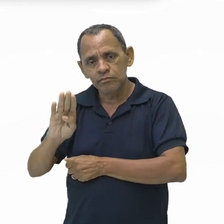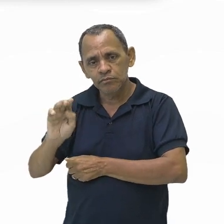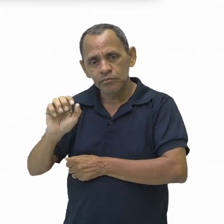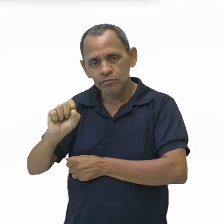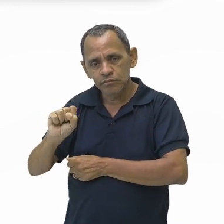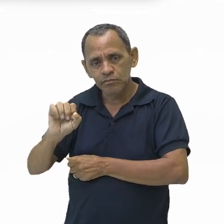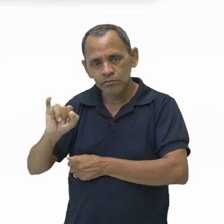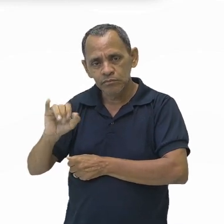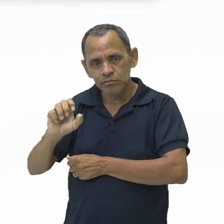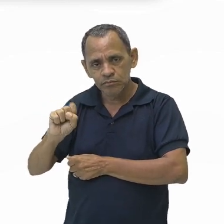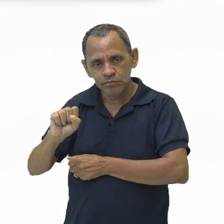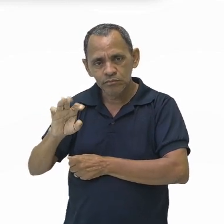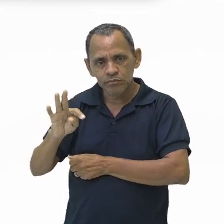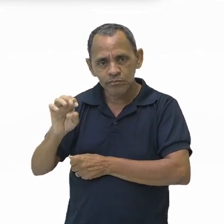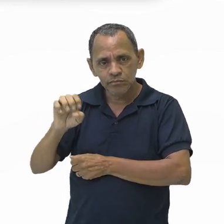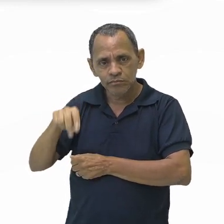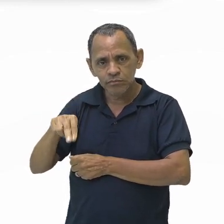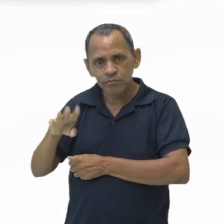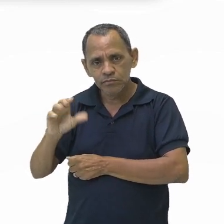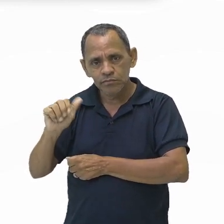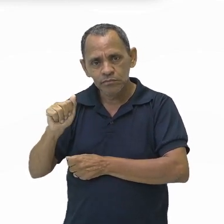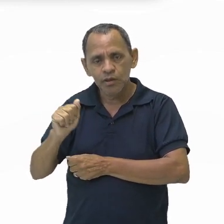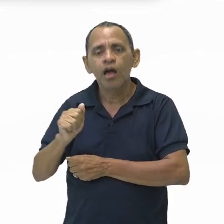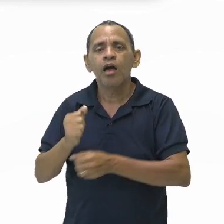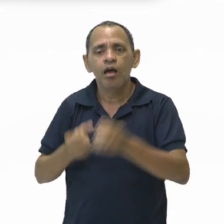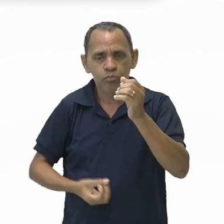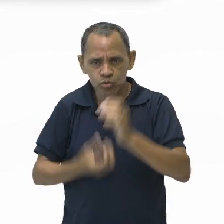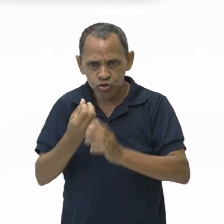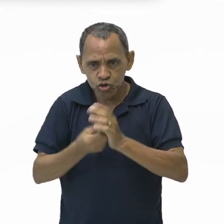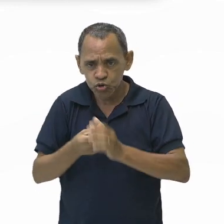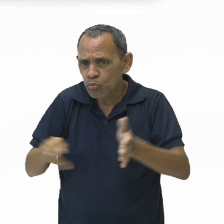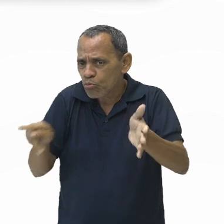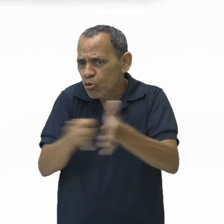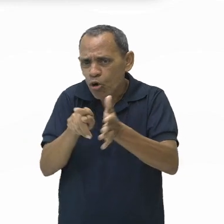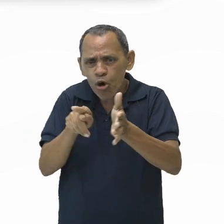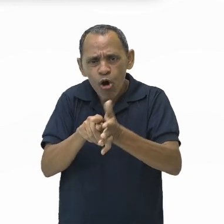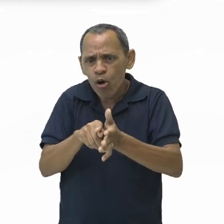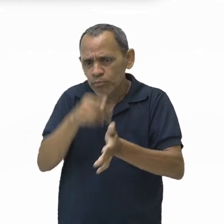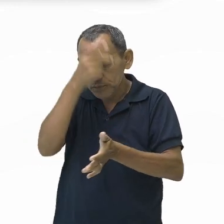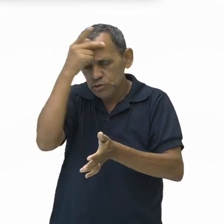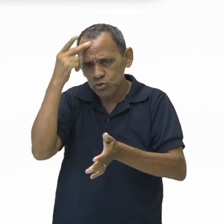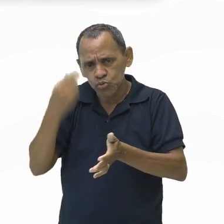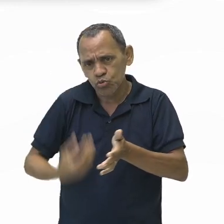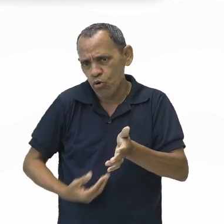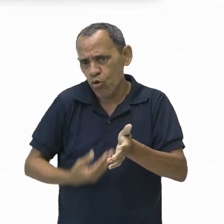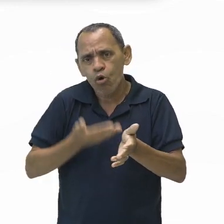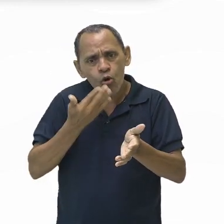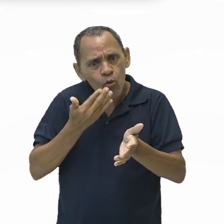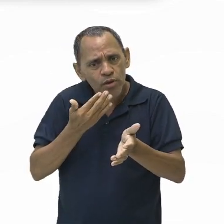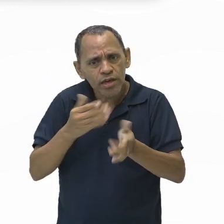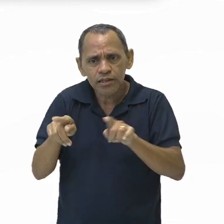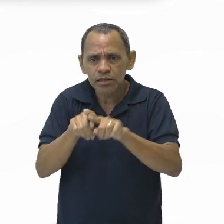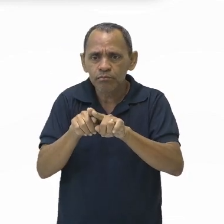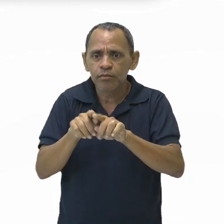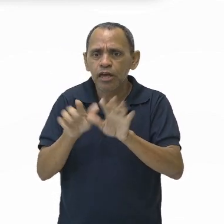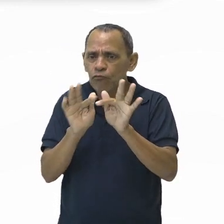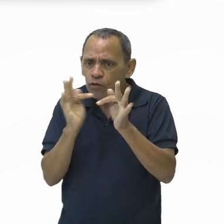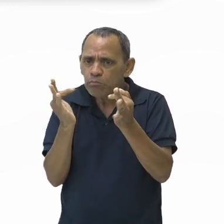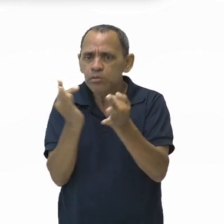produção ali, uma plantação, uma roça e tudo mais, e aquilo ali é só para a pessoa consumir, né, para aquela família consumir